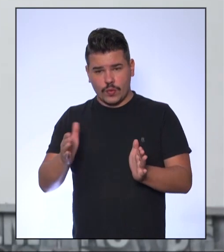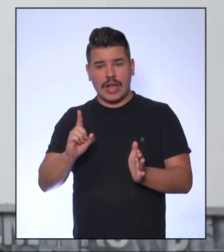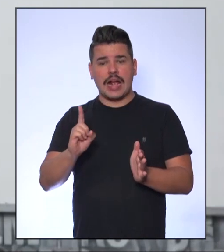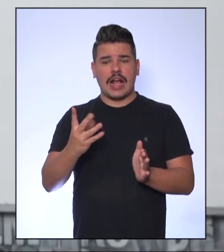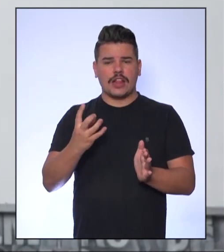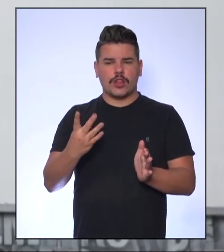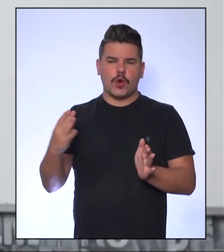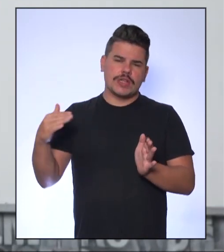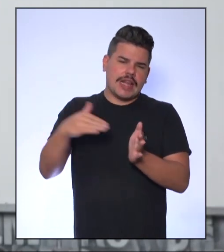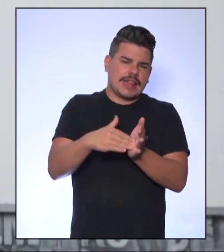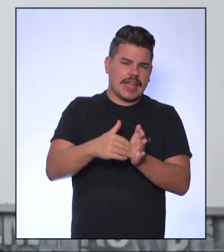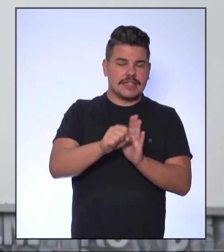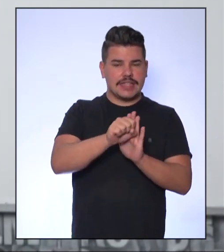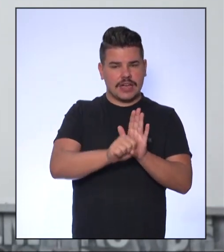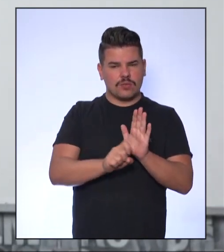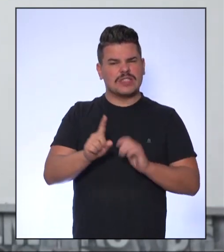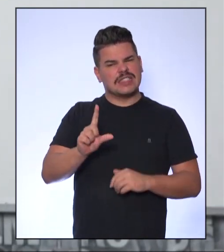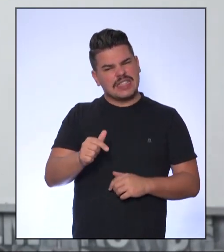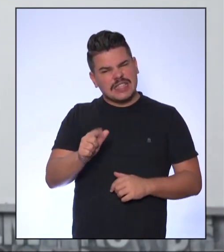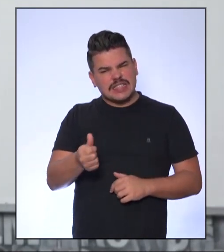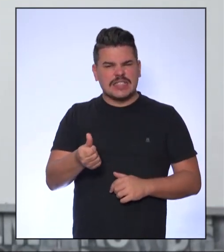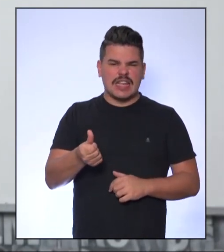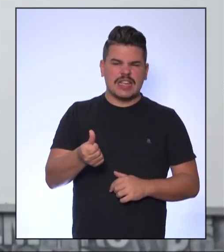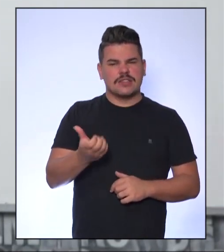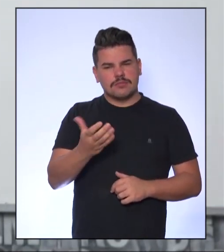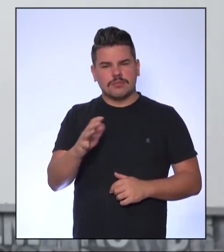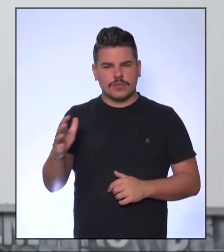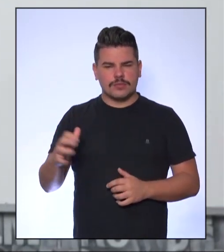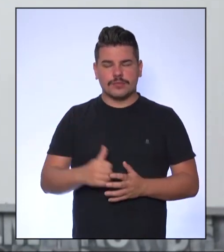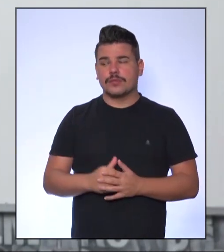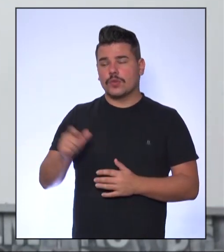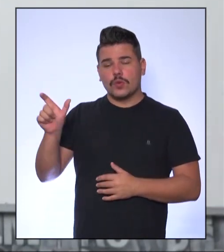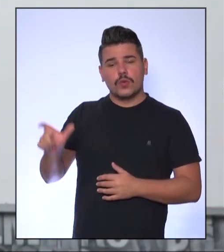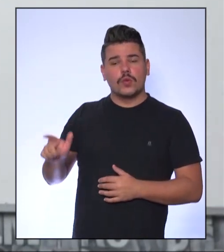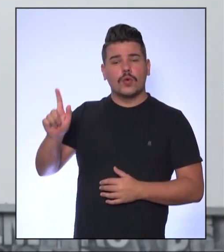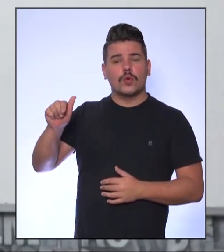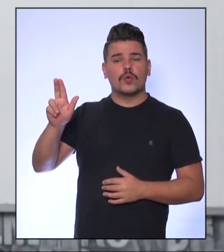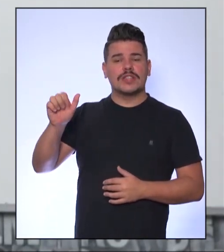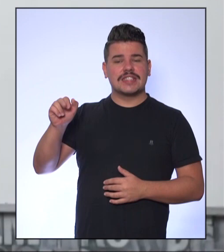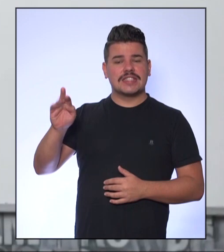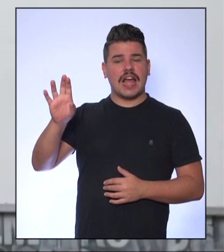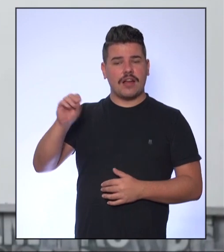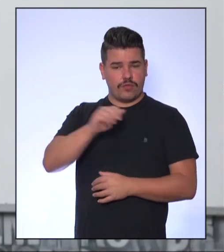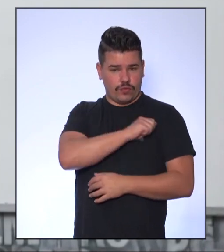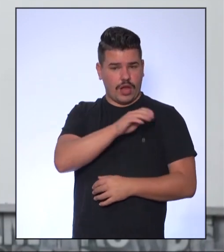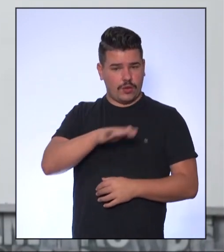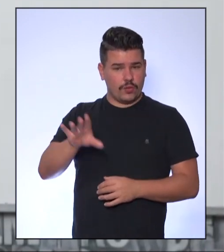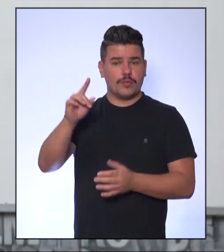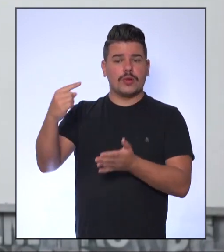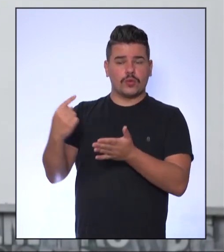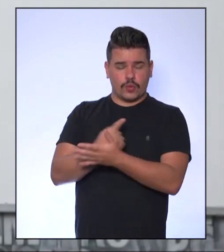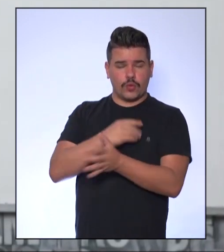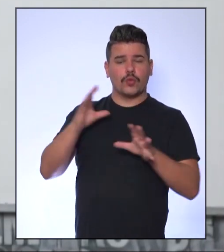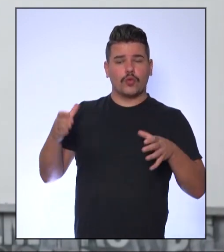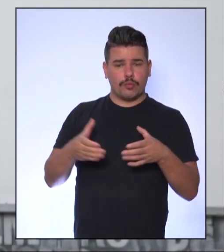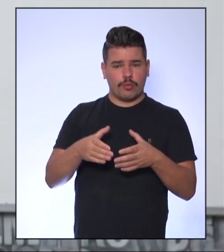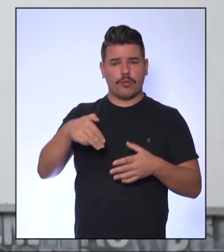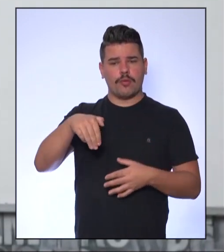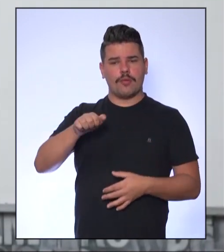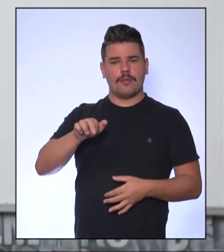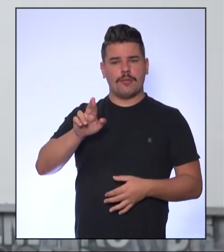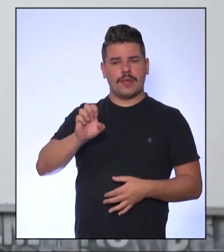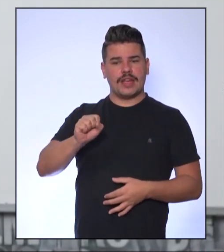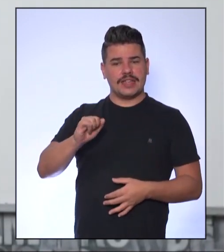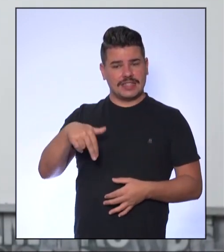século XVI, certo? Pedro Gustavo, pergunta se os mecenas financiavam